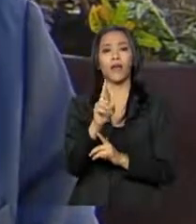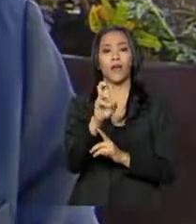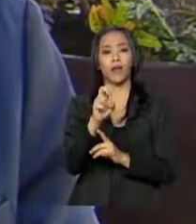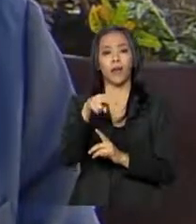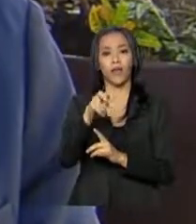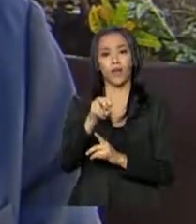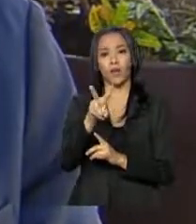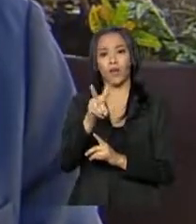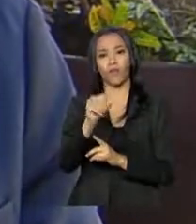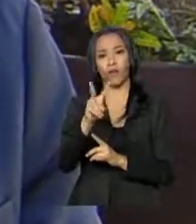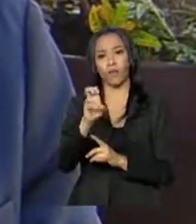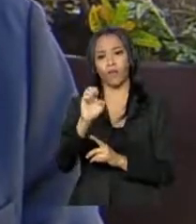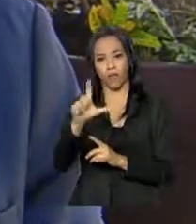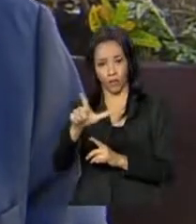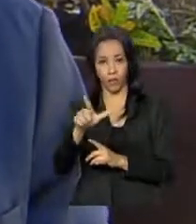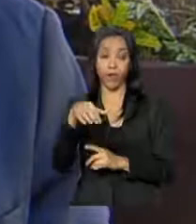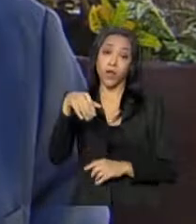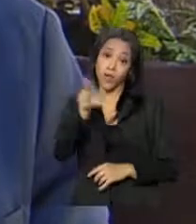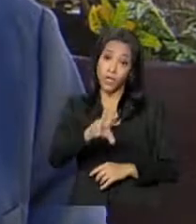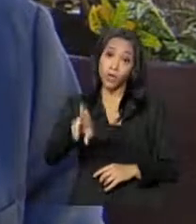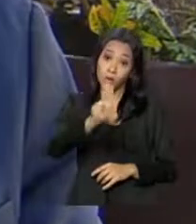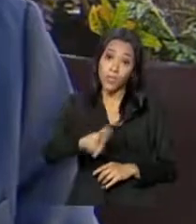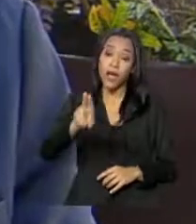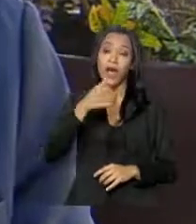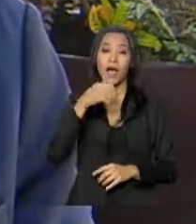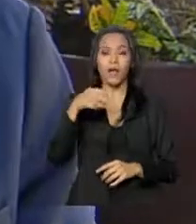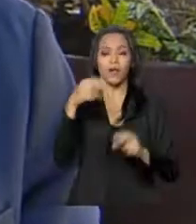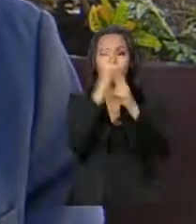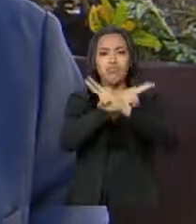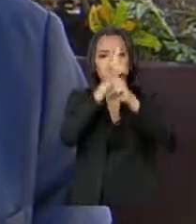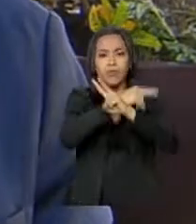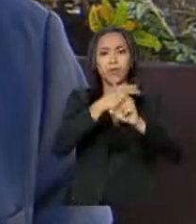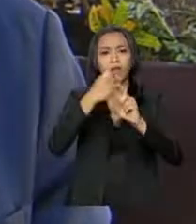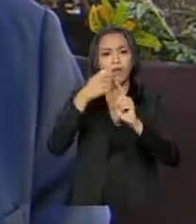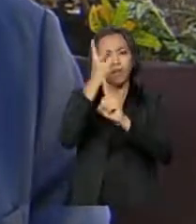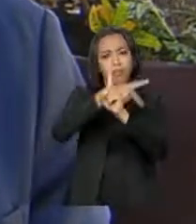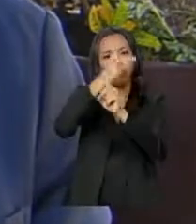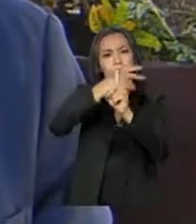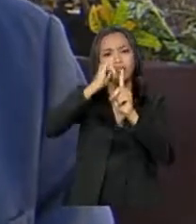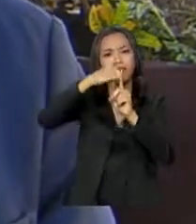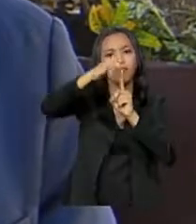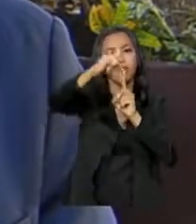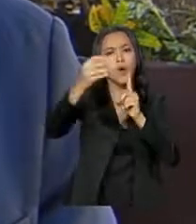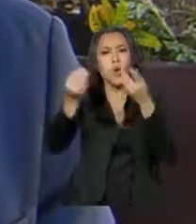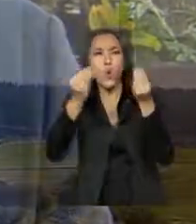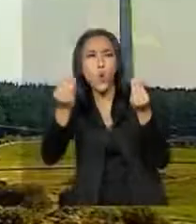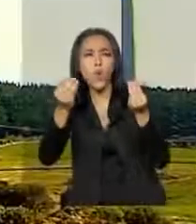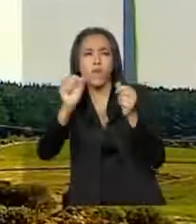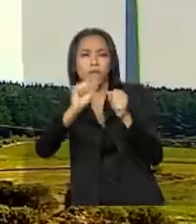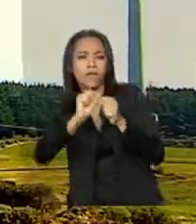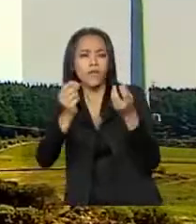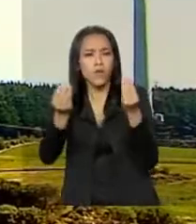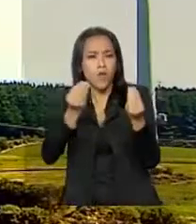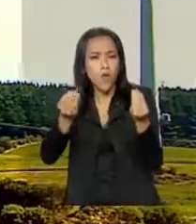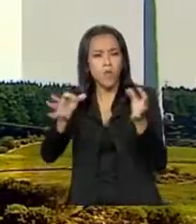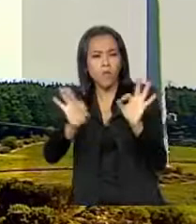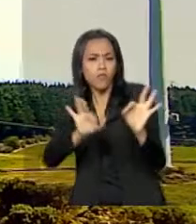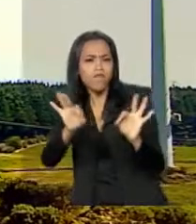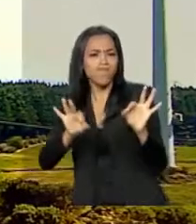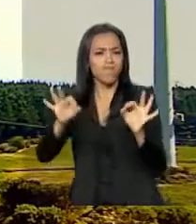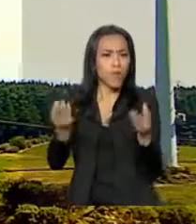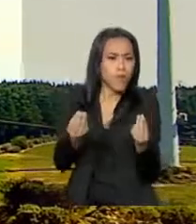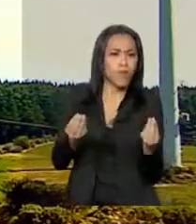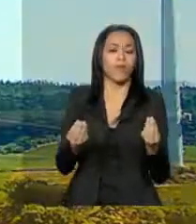hidráulico e investir em energia eólica permitiu que a gente soubesse um monte de coisa, como operá-la, como colocar no sistema. A meta é aumentar